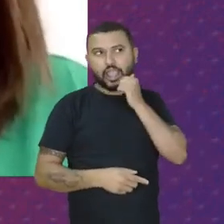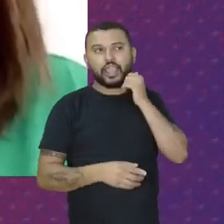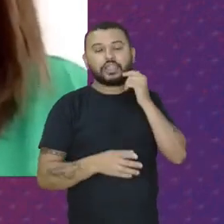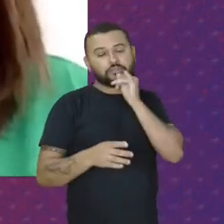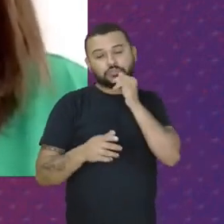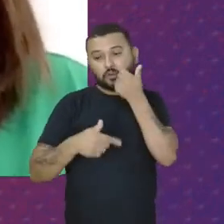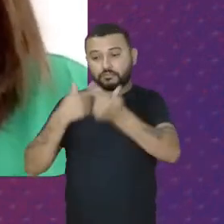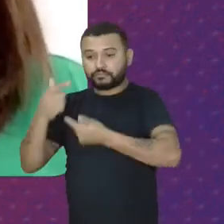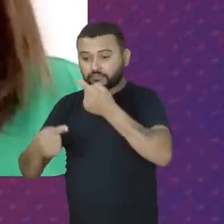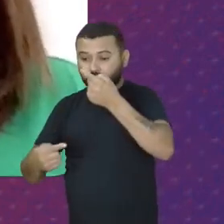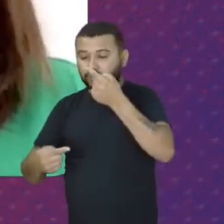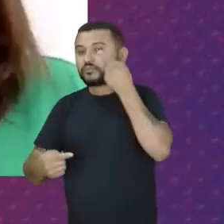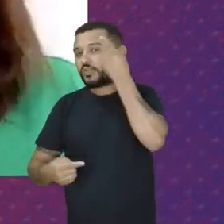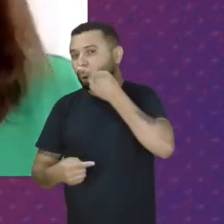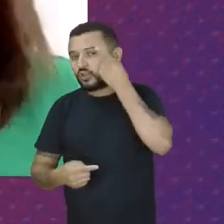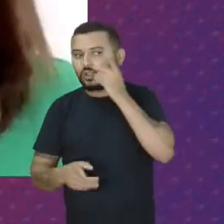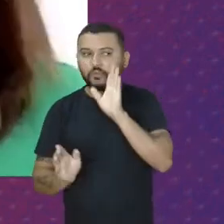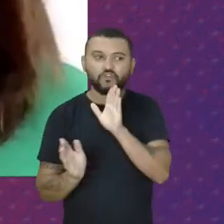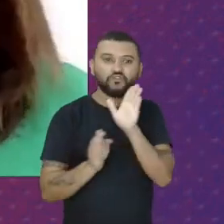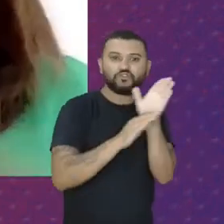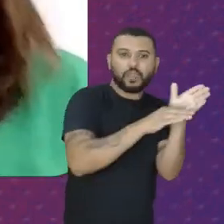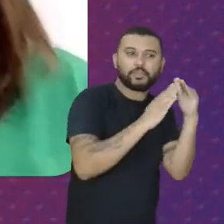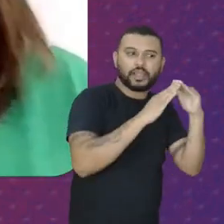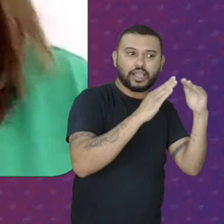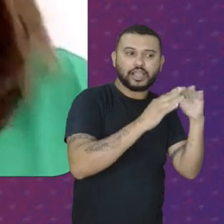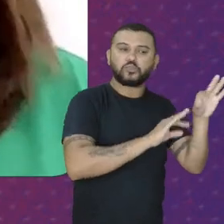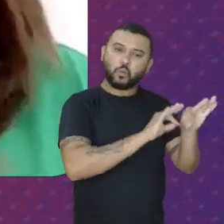chegamos em casa e temos que